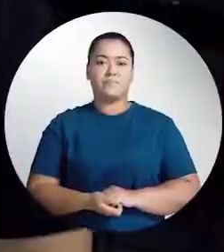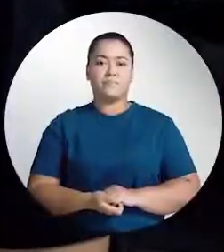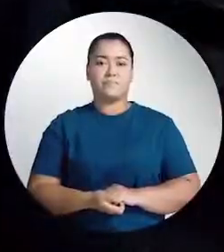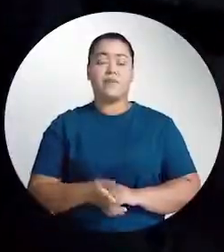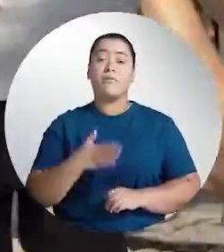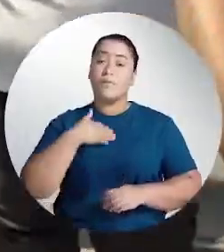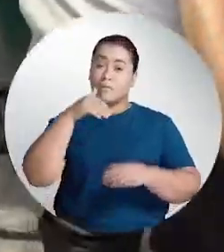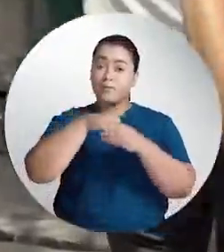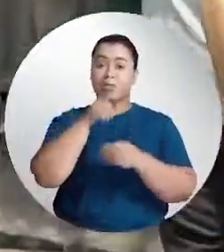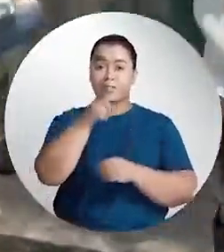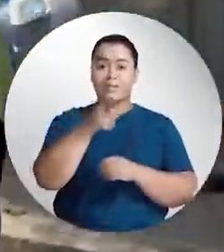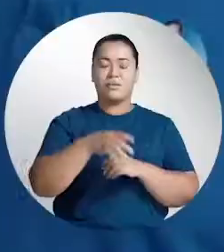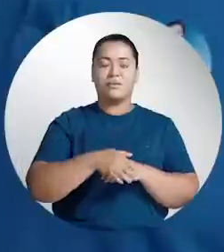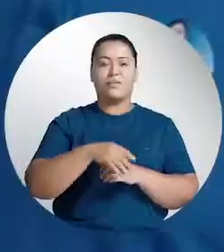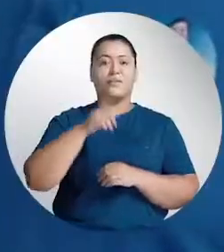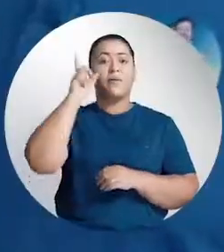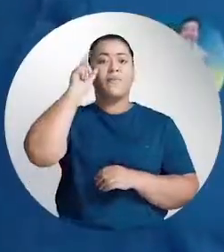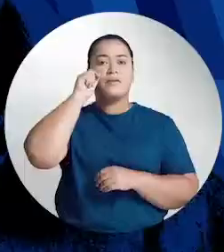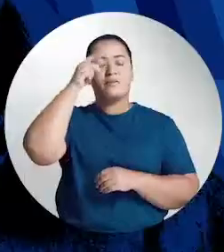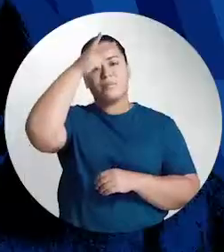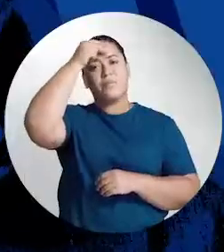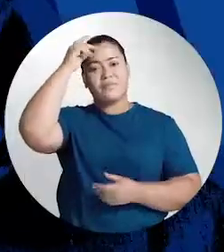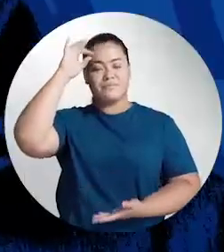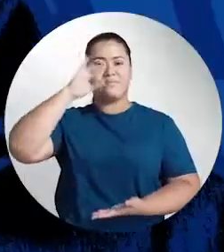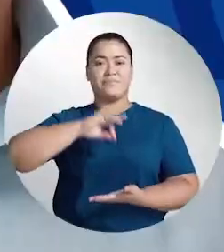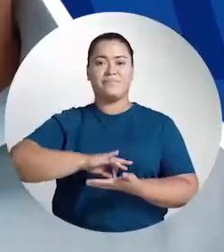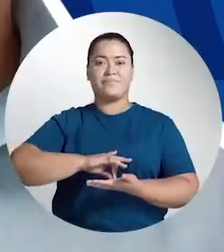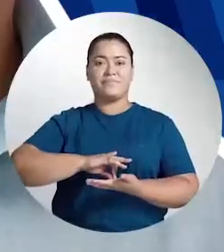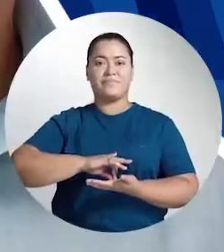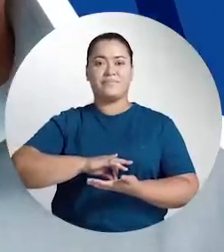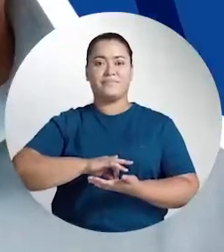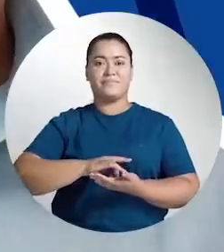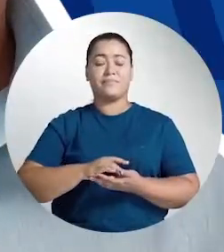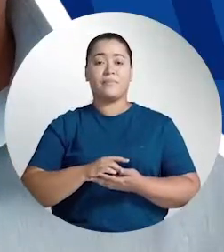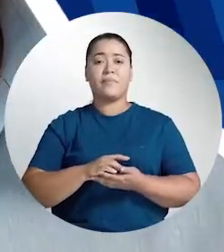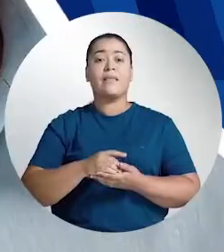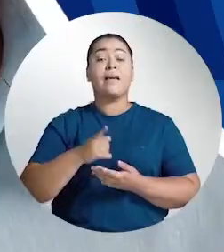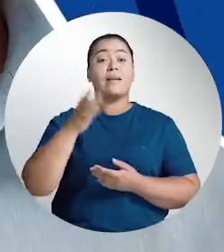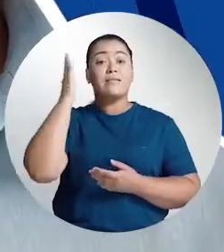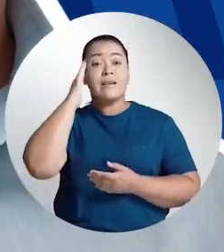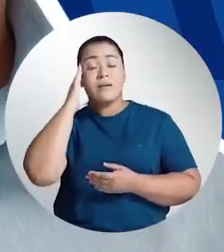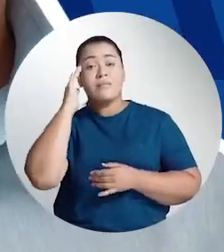Mendonça. Vou dar meu voto a você. Prefeito de